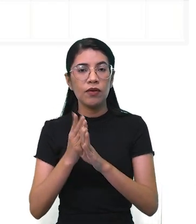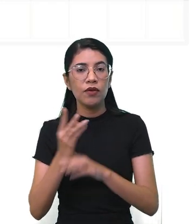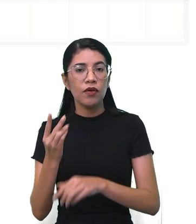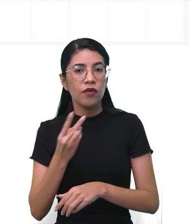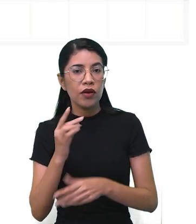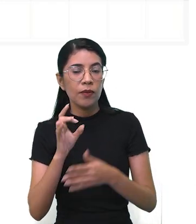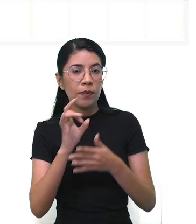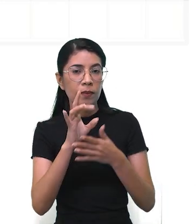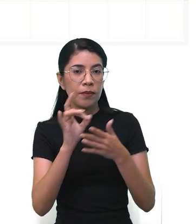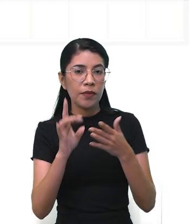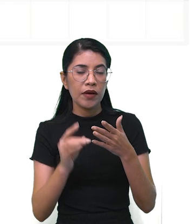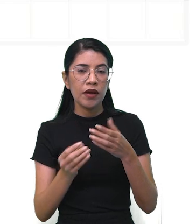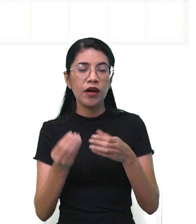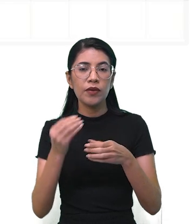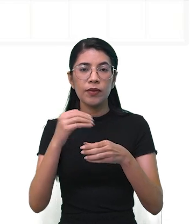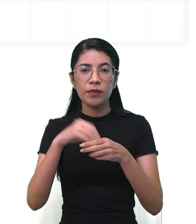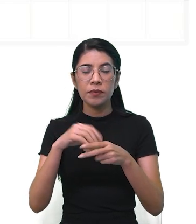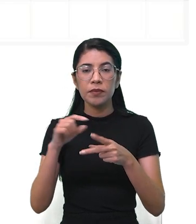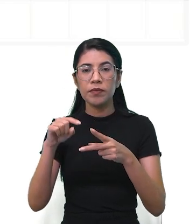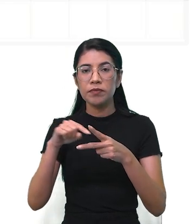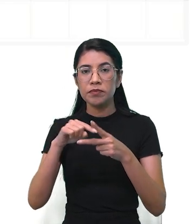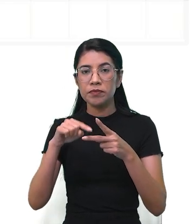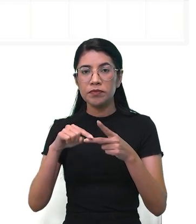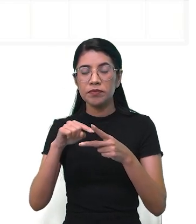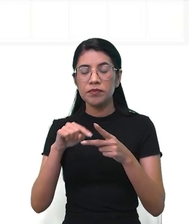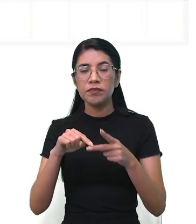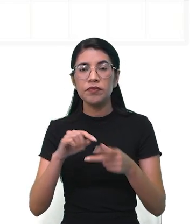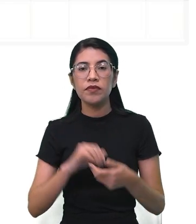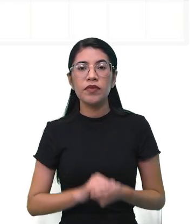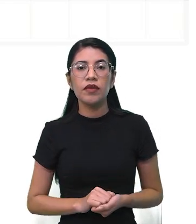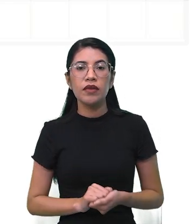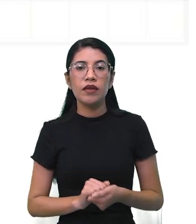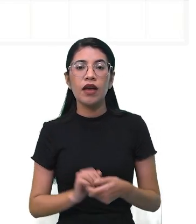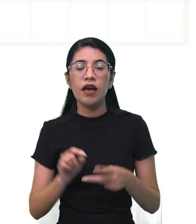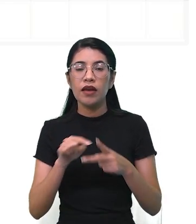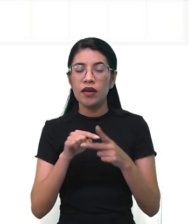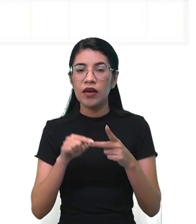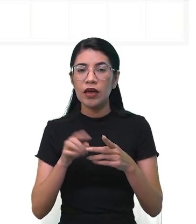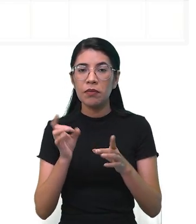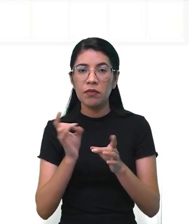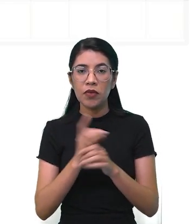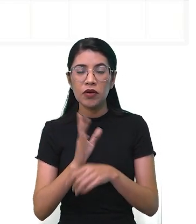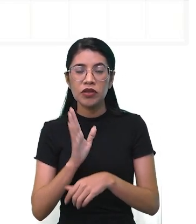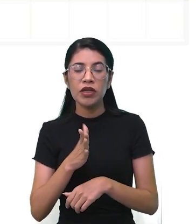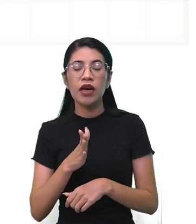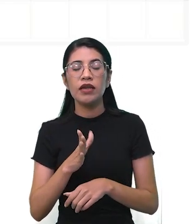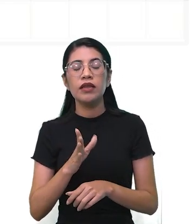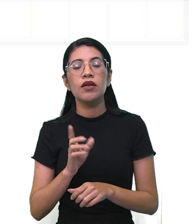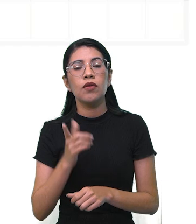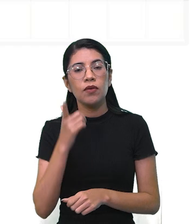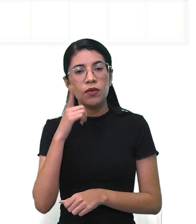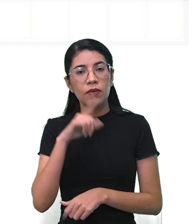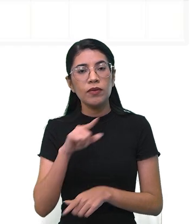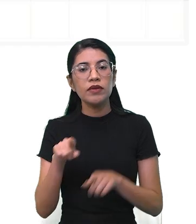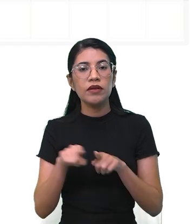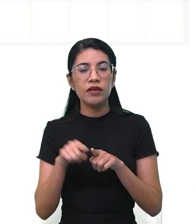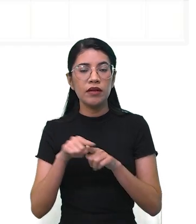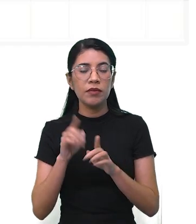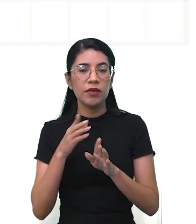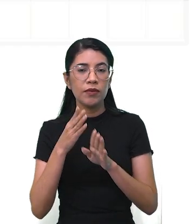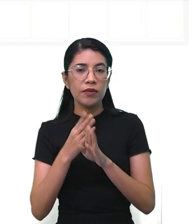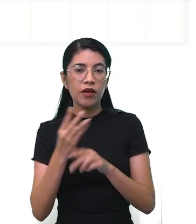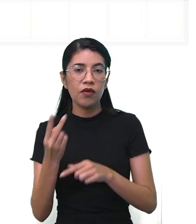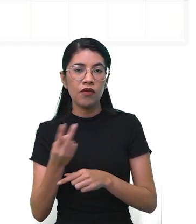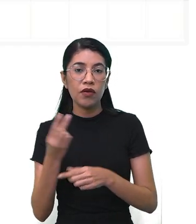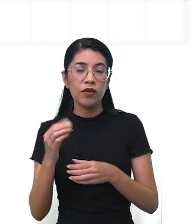cada ângulo interno, tá? E aí, encontrando o valor de cada ângulo interno, por tabela você consegue encontrar o